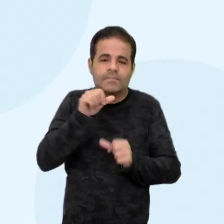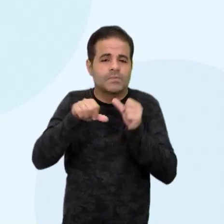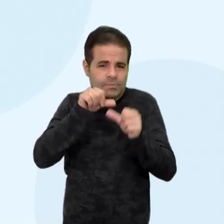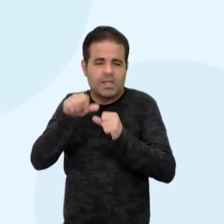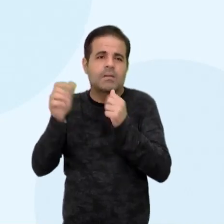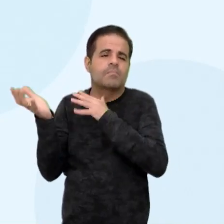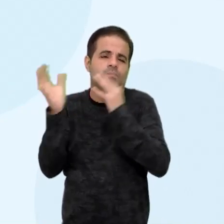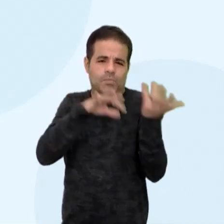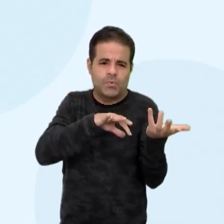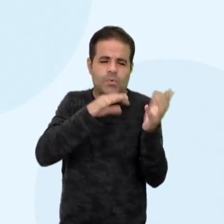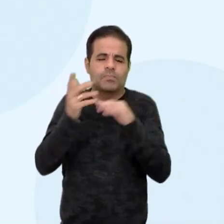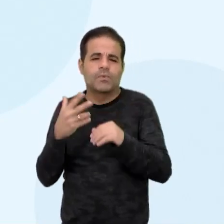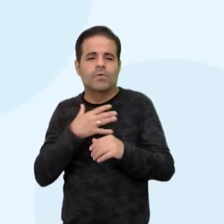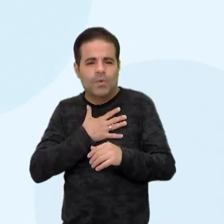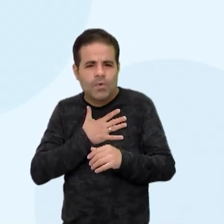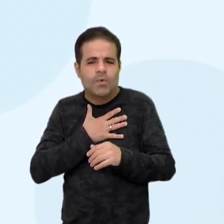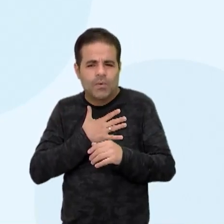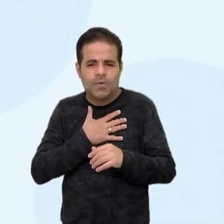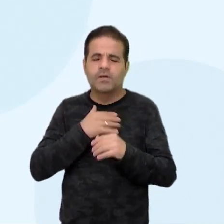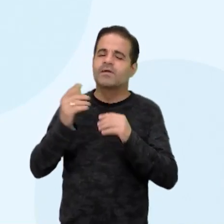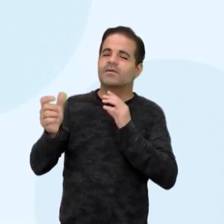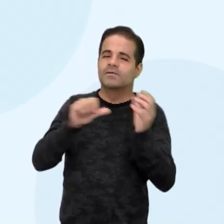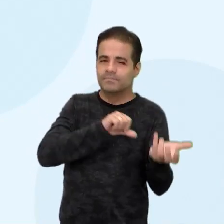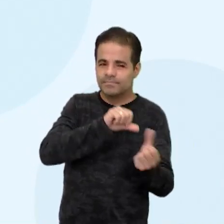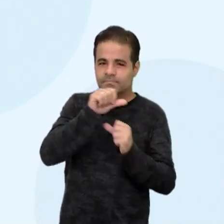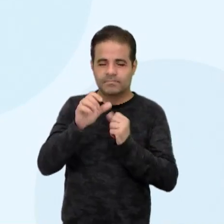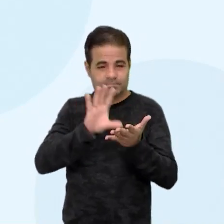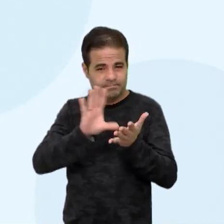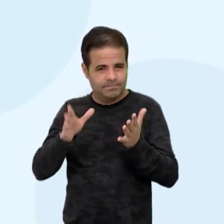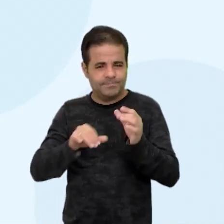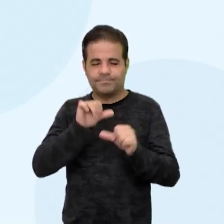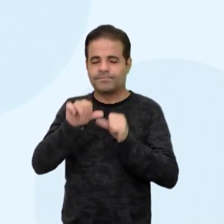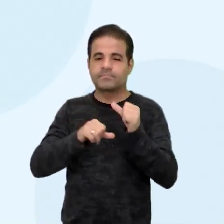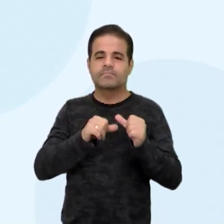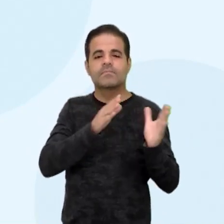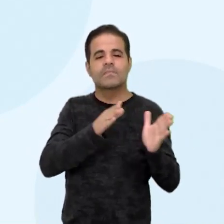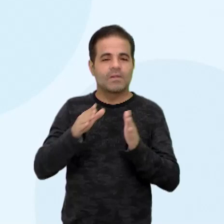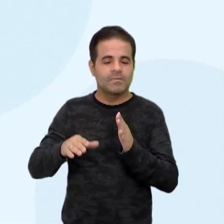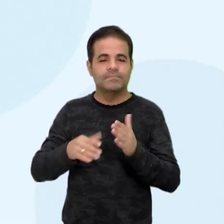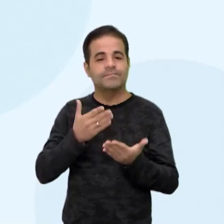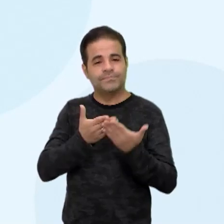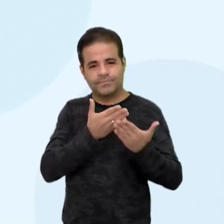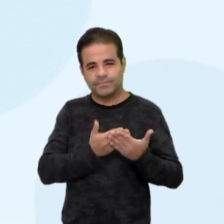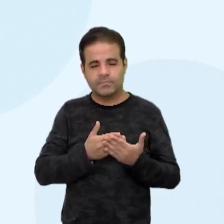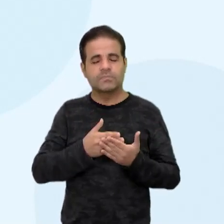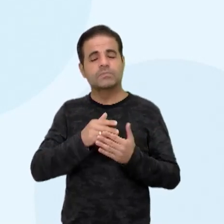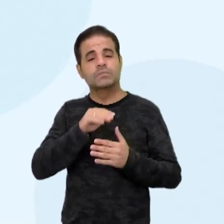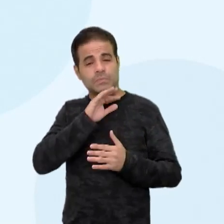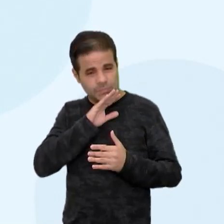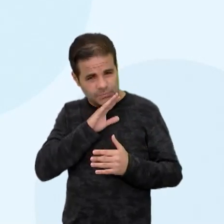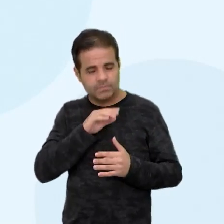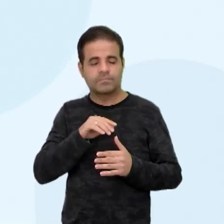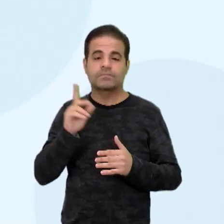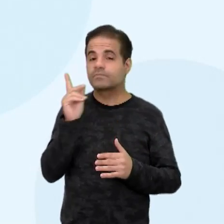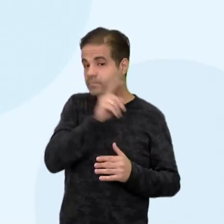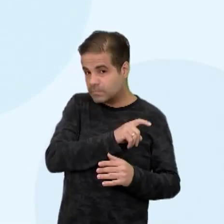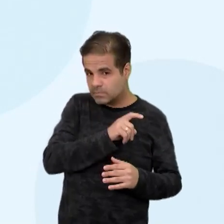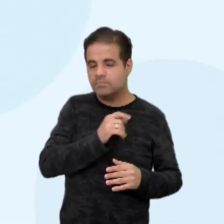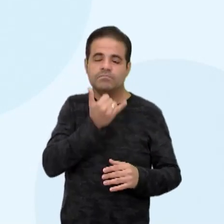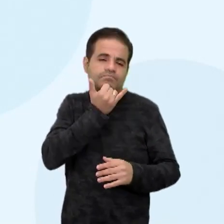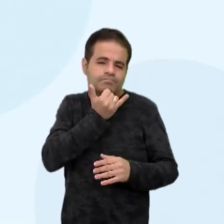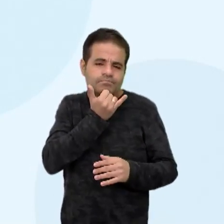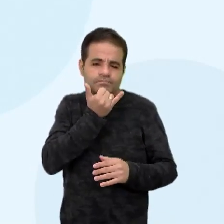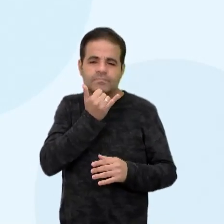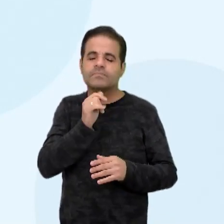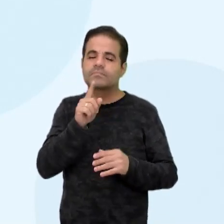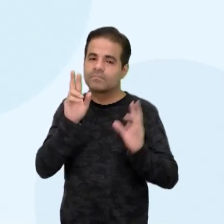mudança, né, para o outono, então eu estou aí numa sequência de aulas com um pouquinho de dificuldade, mas